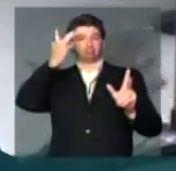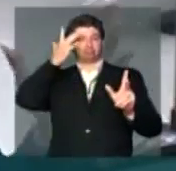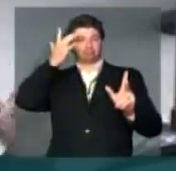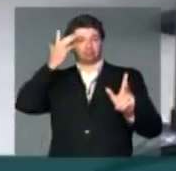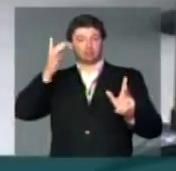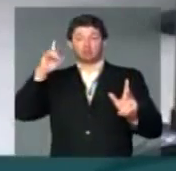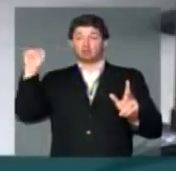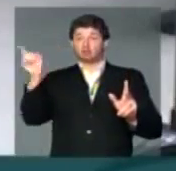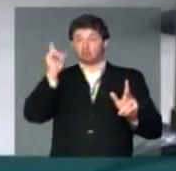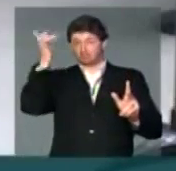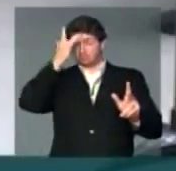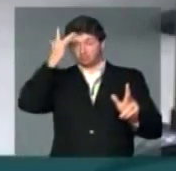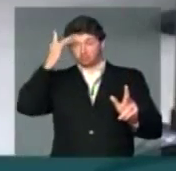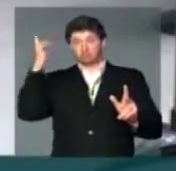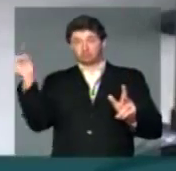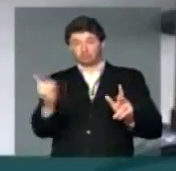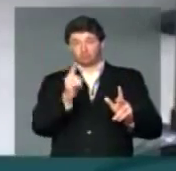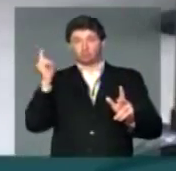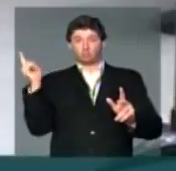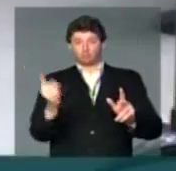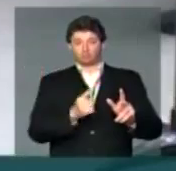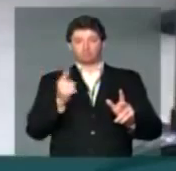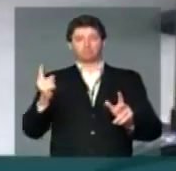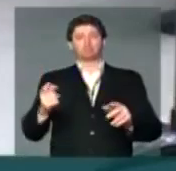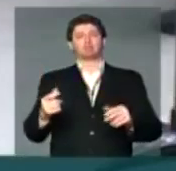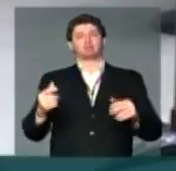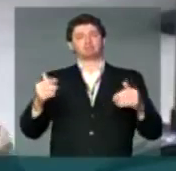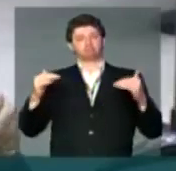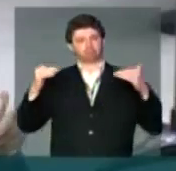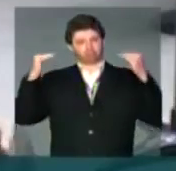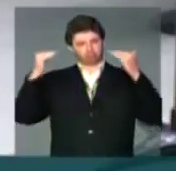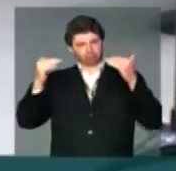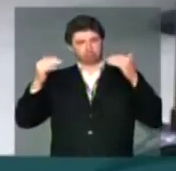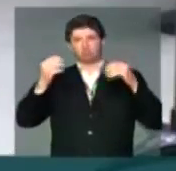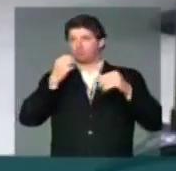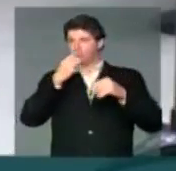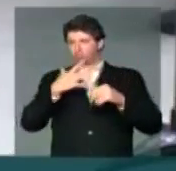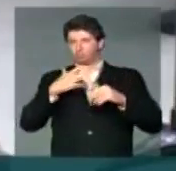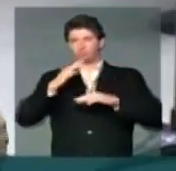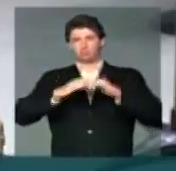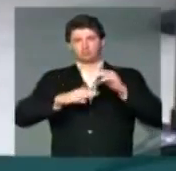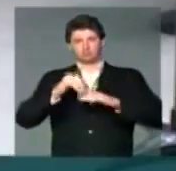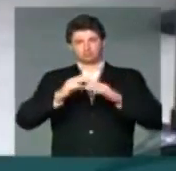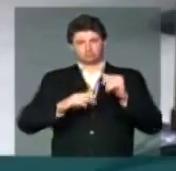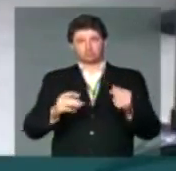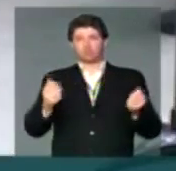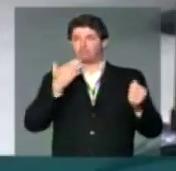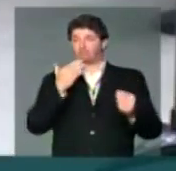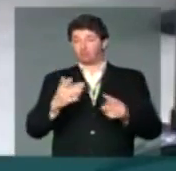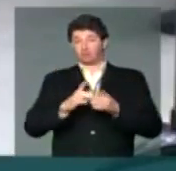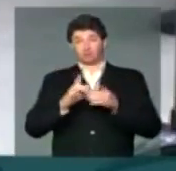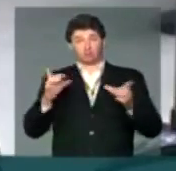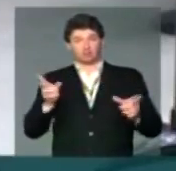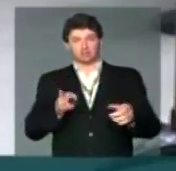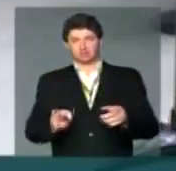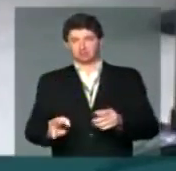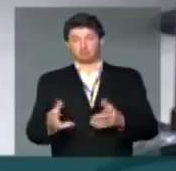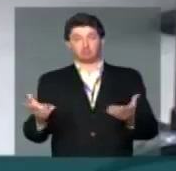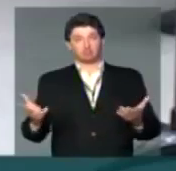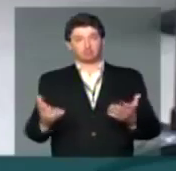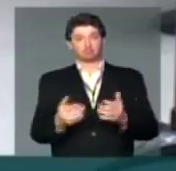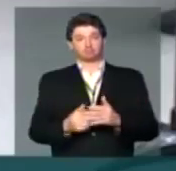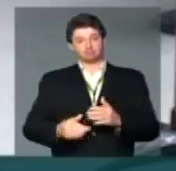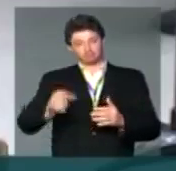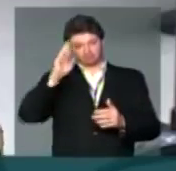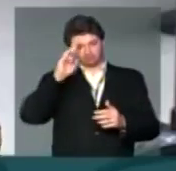de todos os demais que por lá passaram, de forma altiva, de forma competente, de forma democrática. Portanto, o que faz